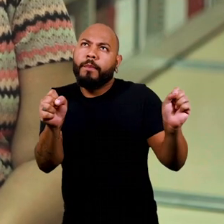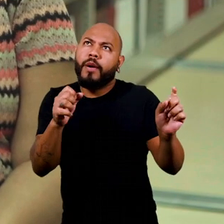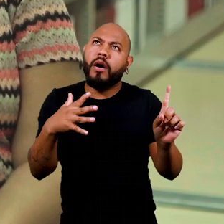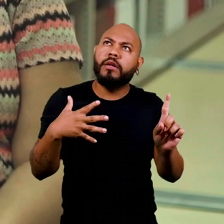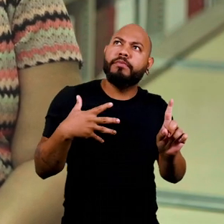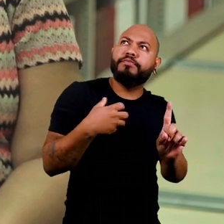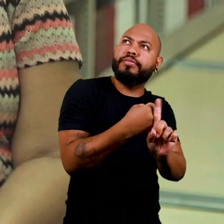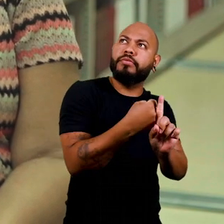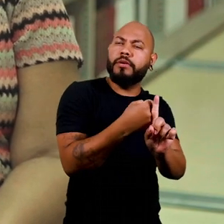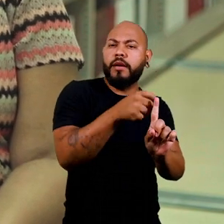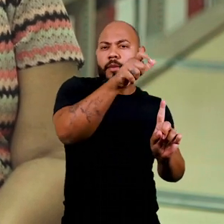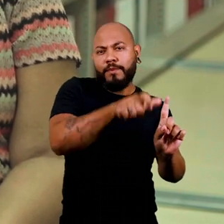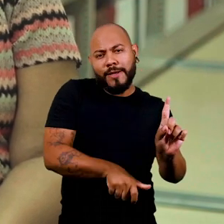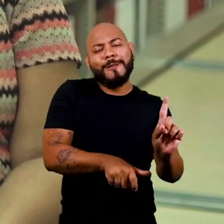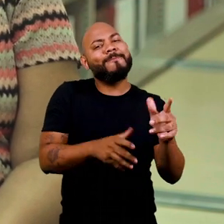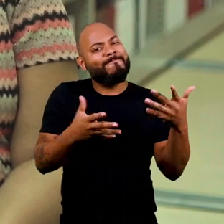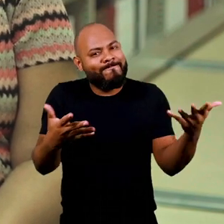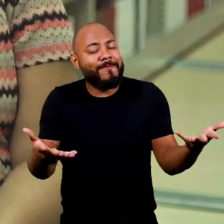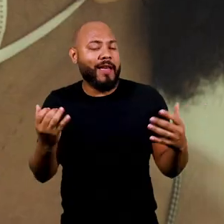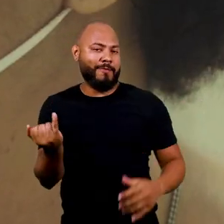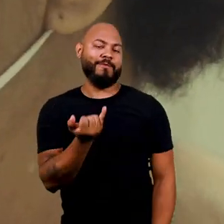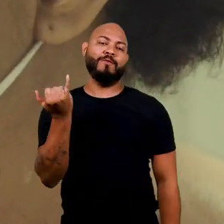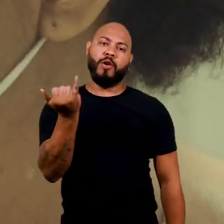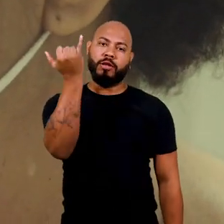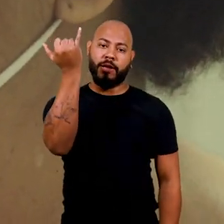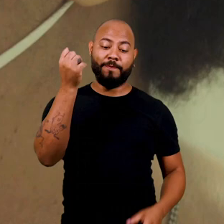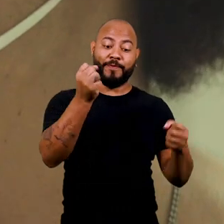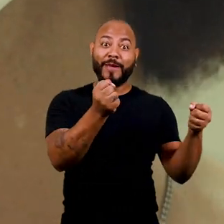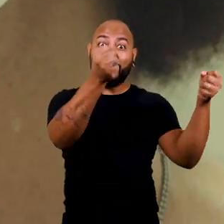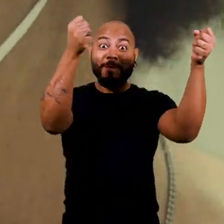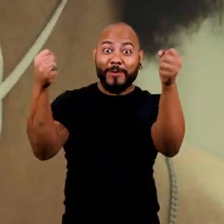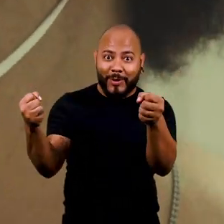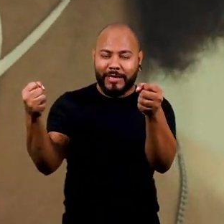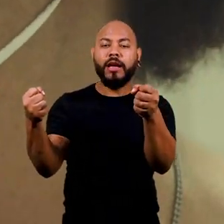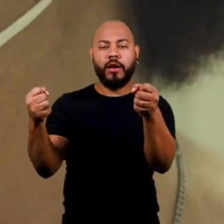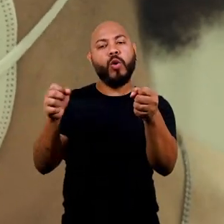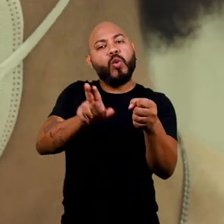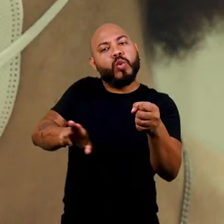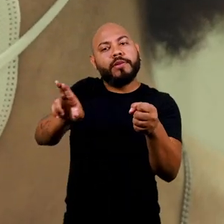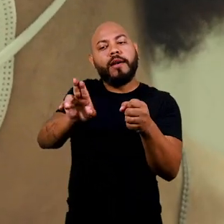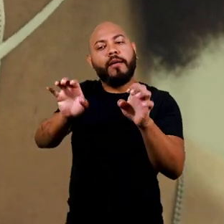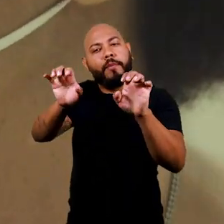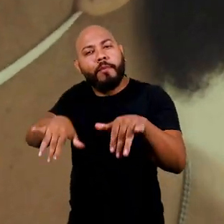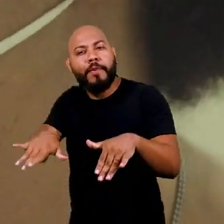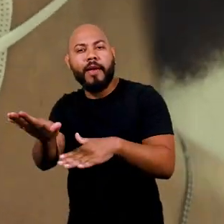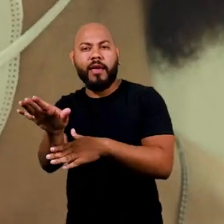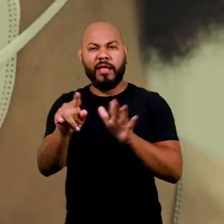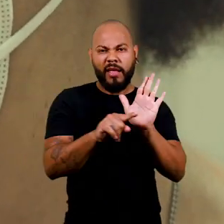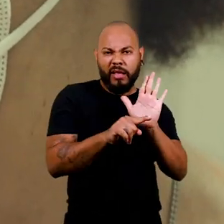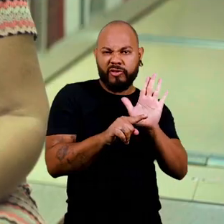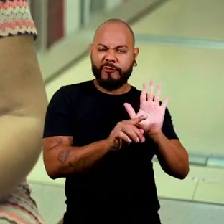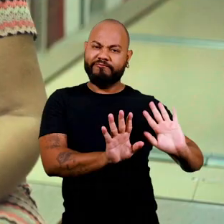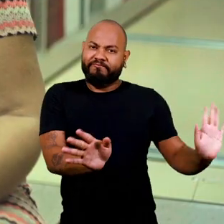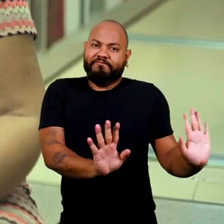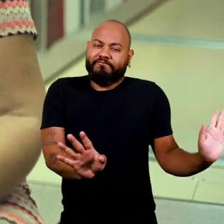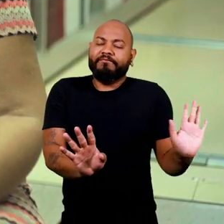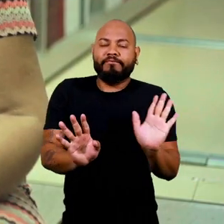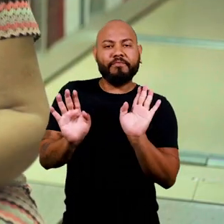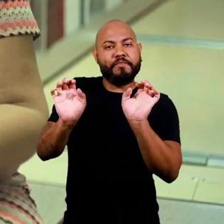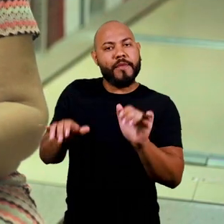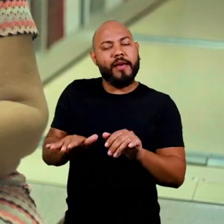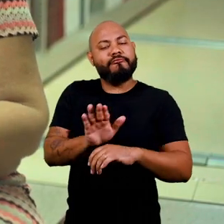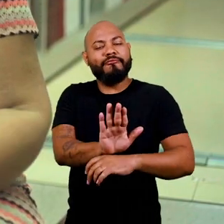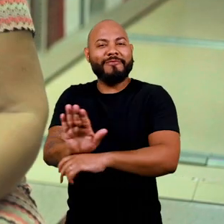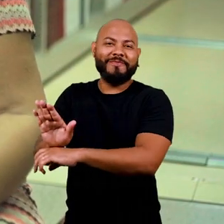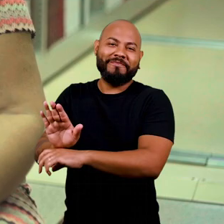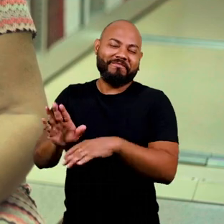a vida daquela pessoa, que eu acho super importante. O poder, ele tem que ser usado para o bem e não para o mal.